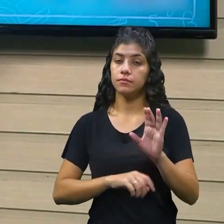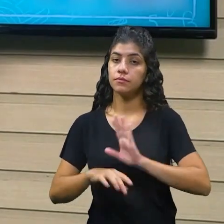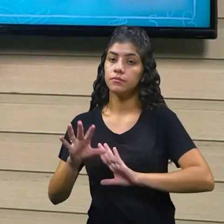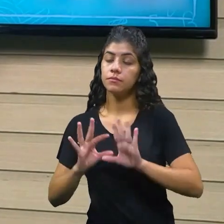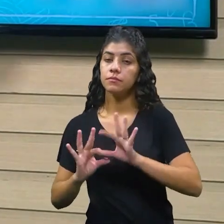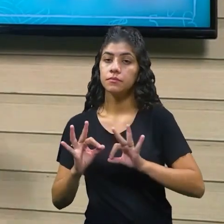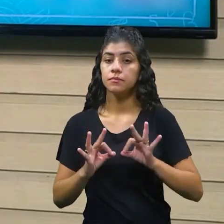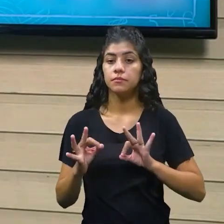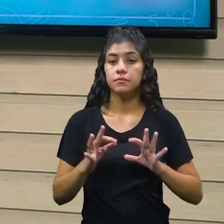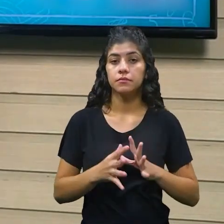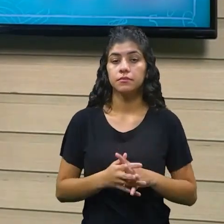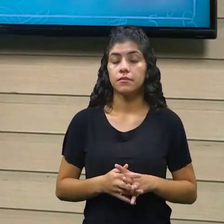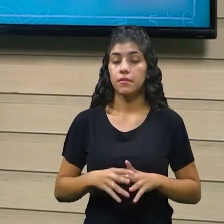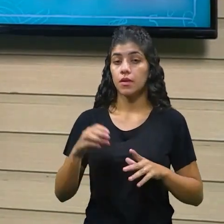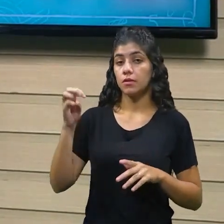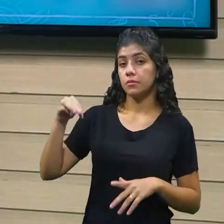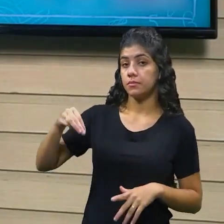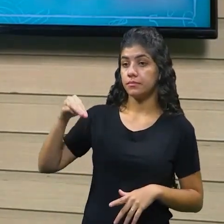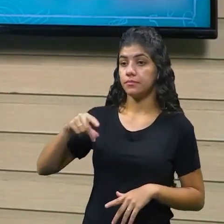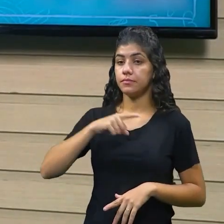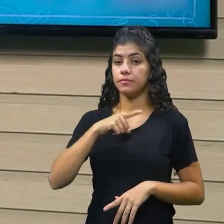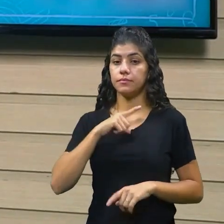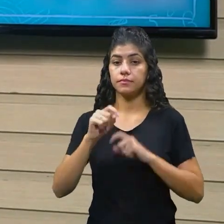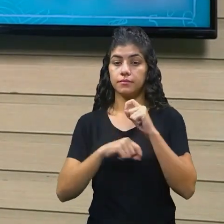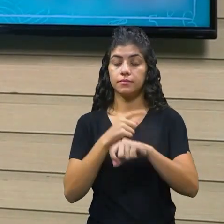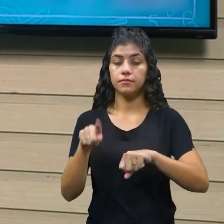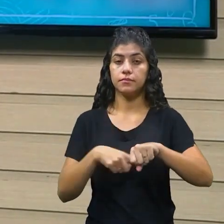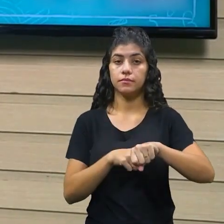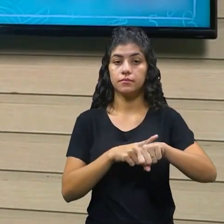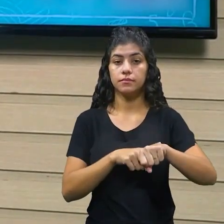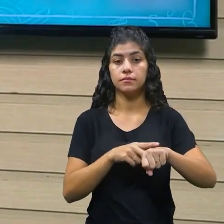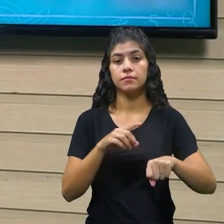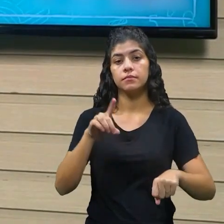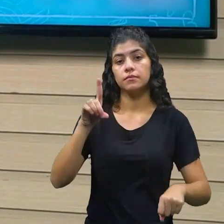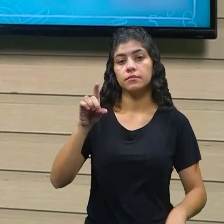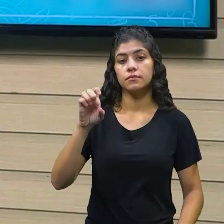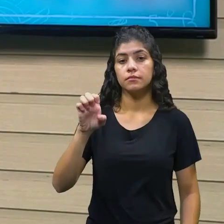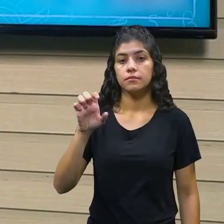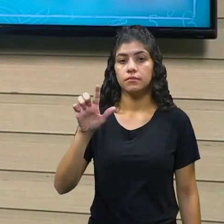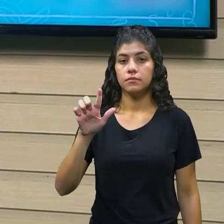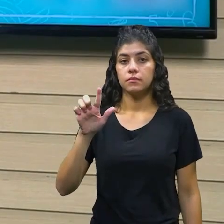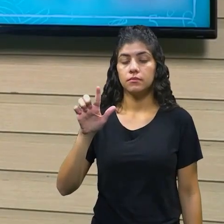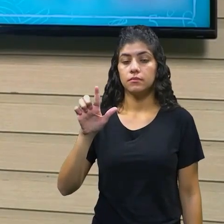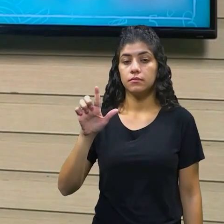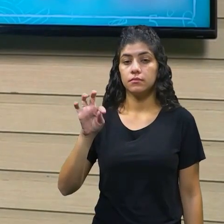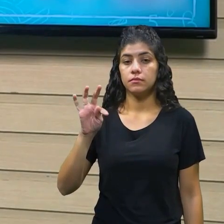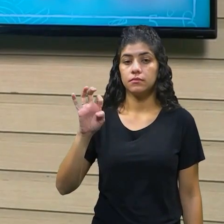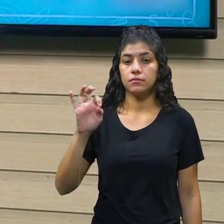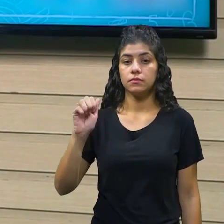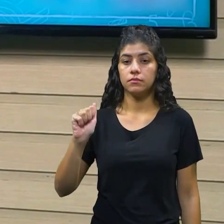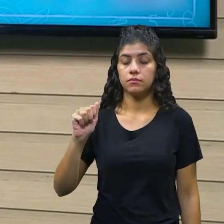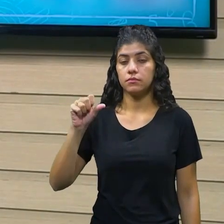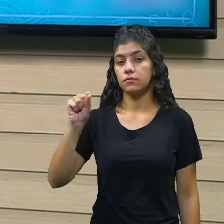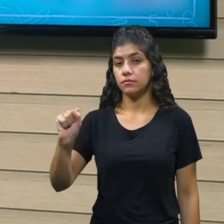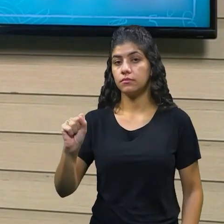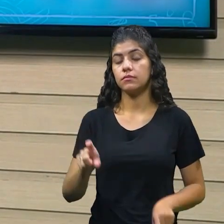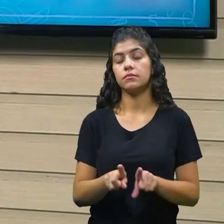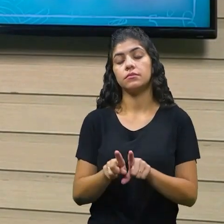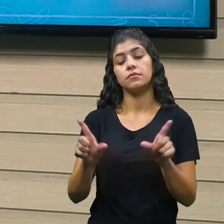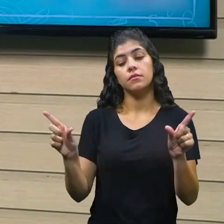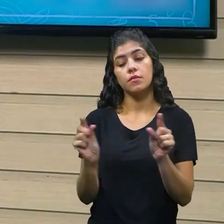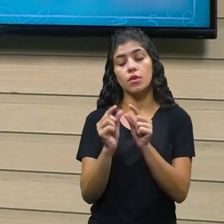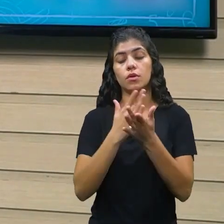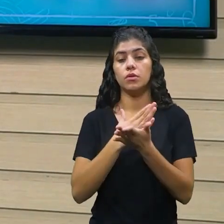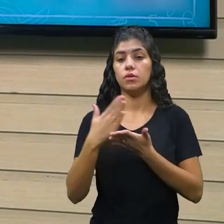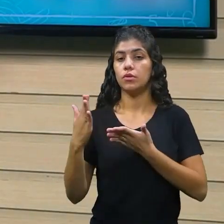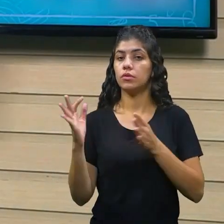com a nossa matemática, né? Então, a gente tem aqui o momento ΔS, calcular a posição. Então, você vai diminuir o quê? O instante inicial